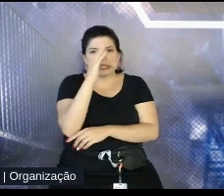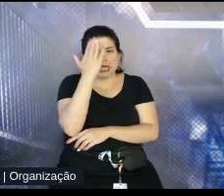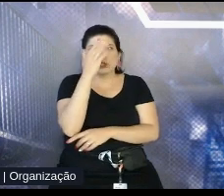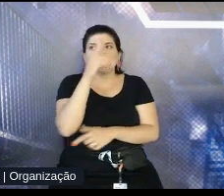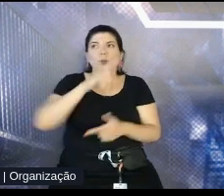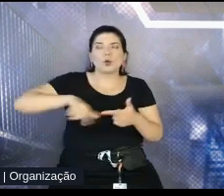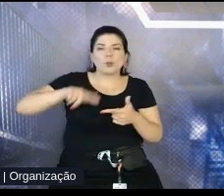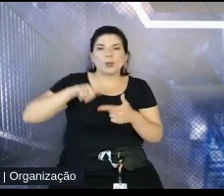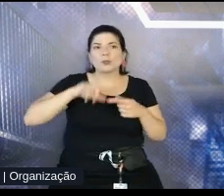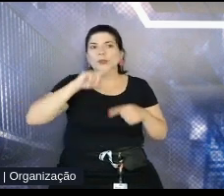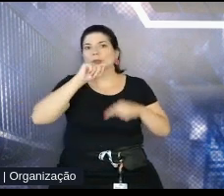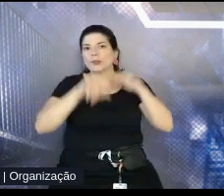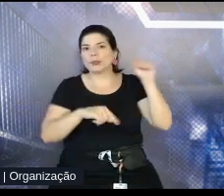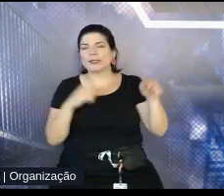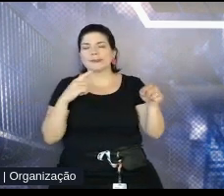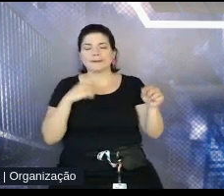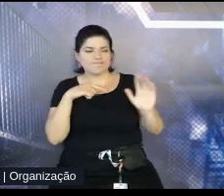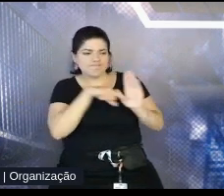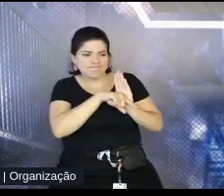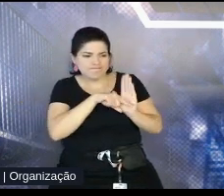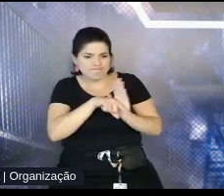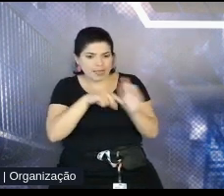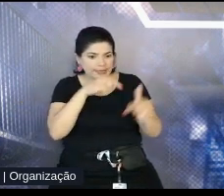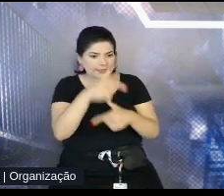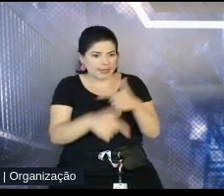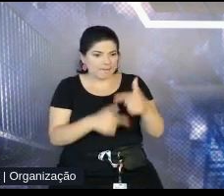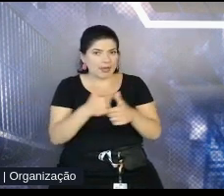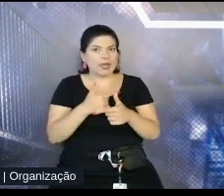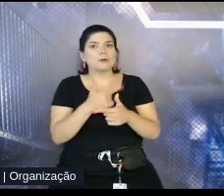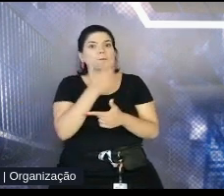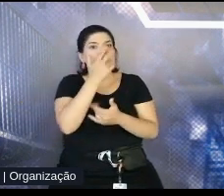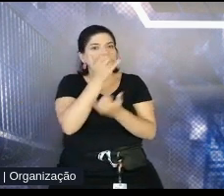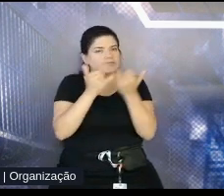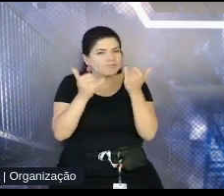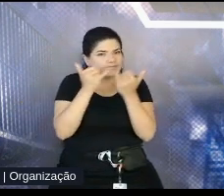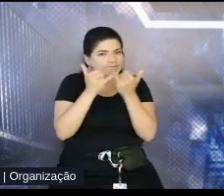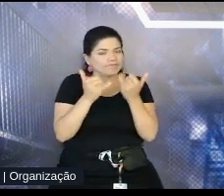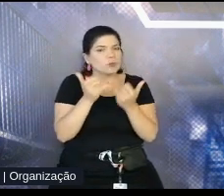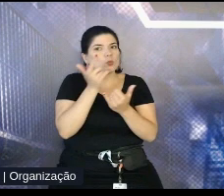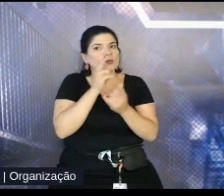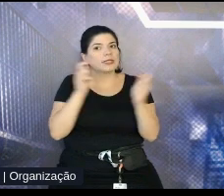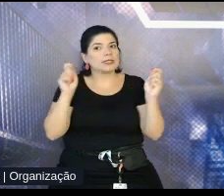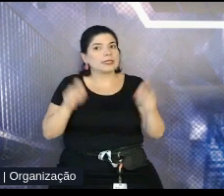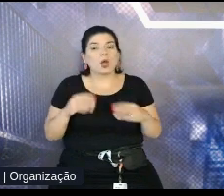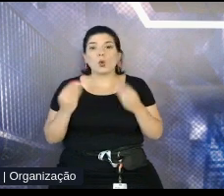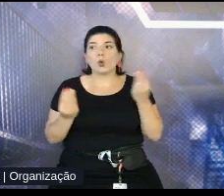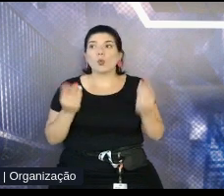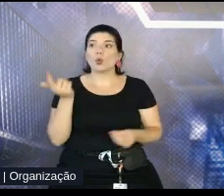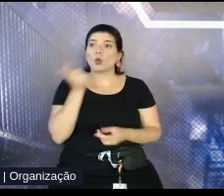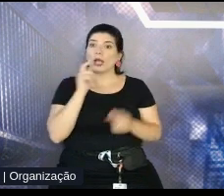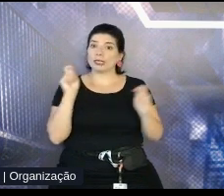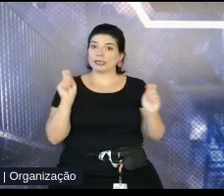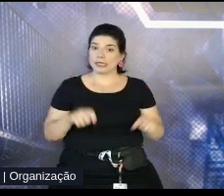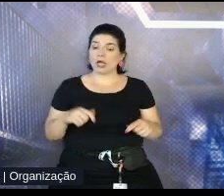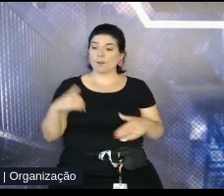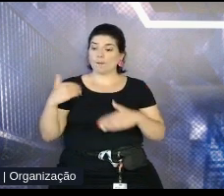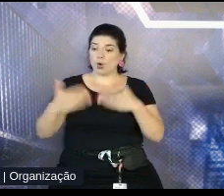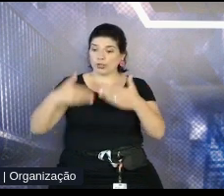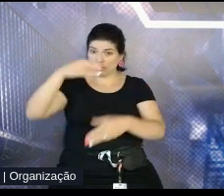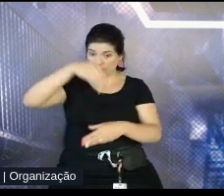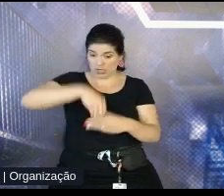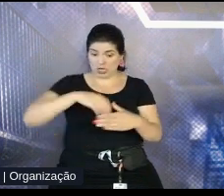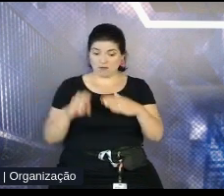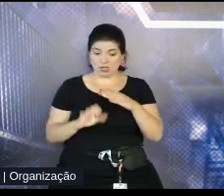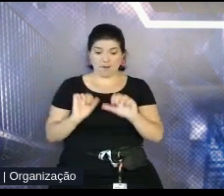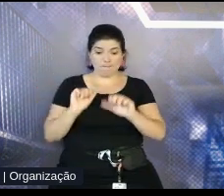problemática, todo esse levantamento de trabalhos semelhantes, né, para ver onde é que a gente consegue estar mudando os nossos processos internos e como